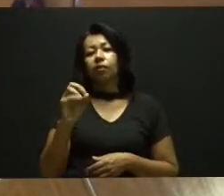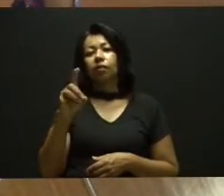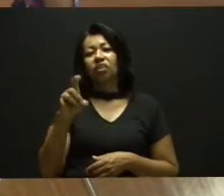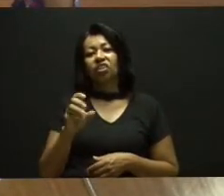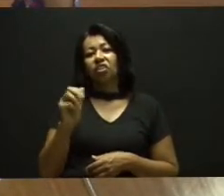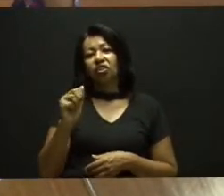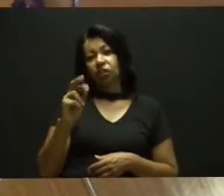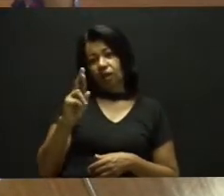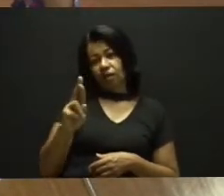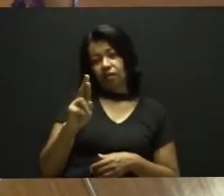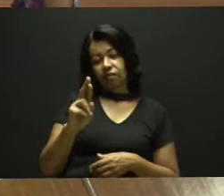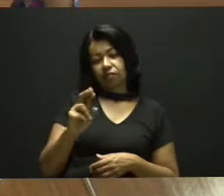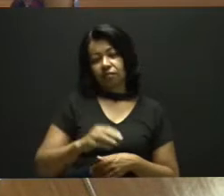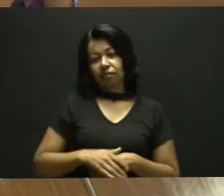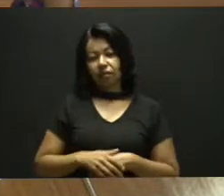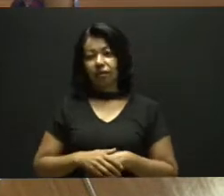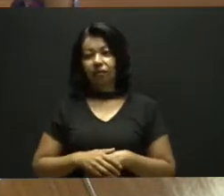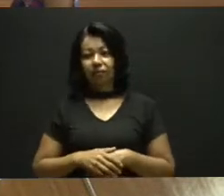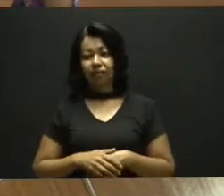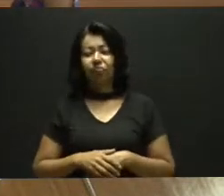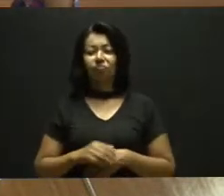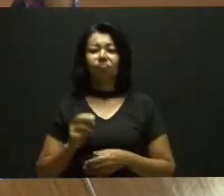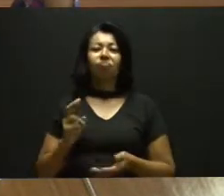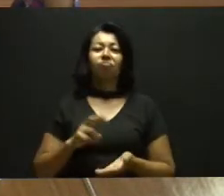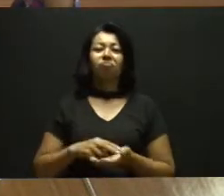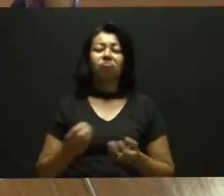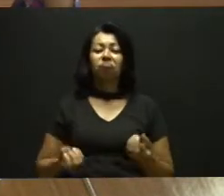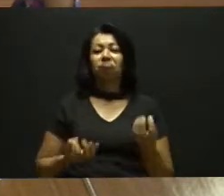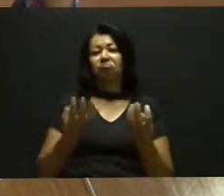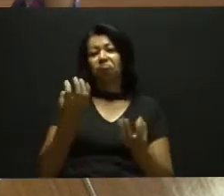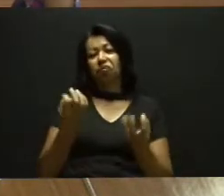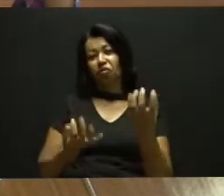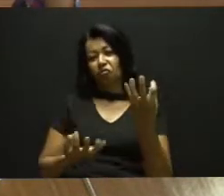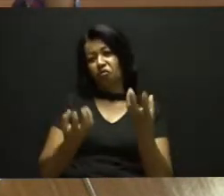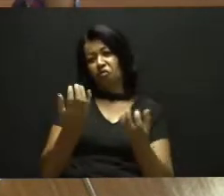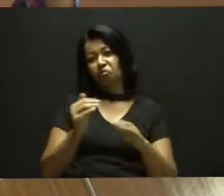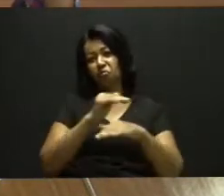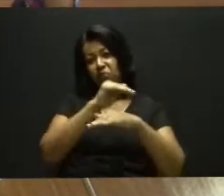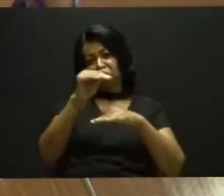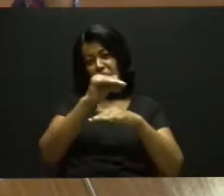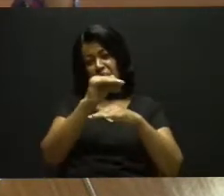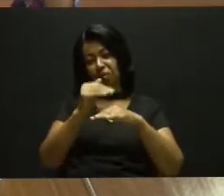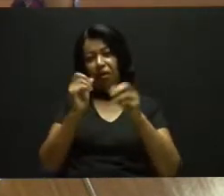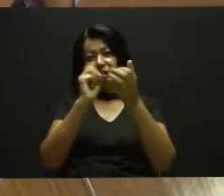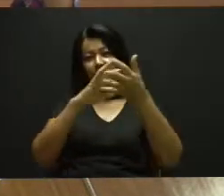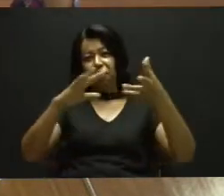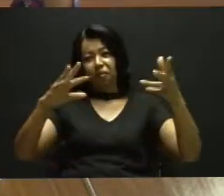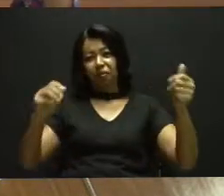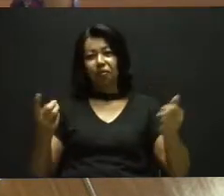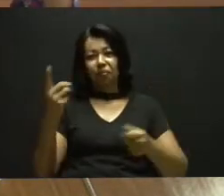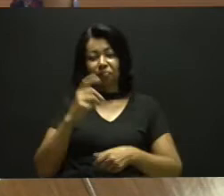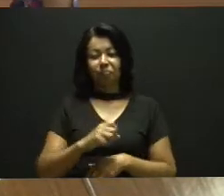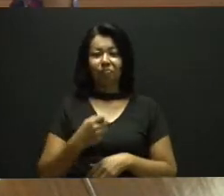rec rocha no alto da glória i